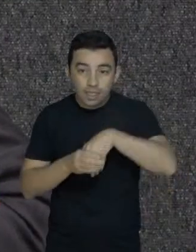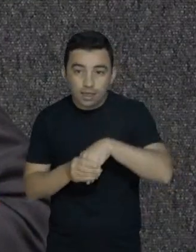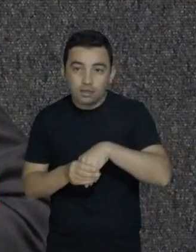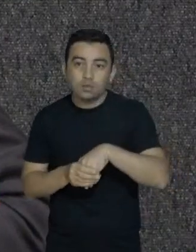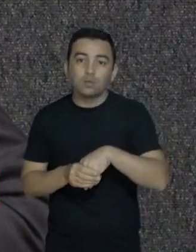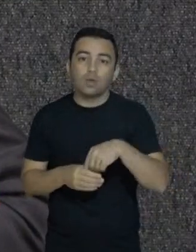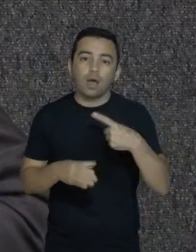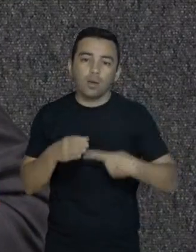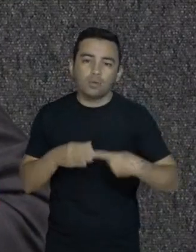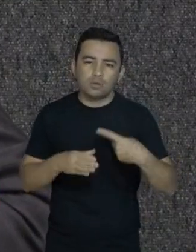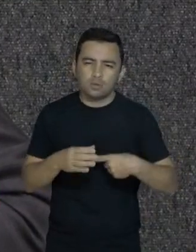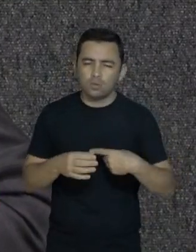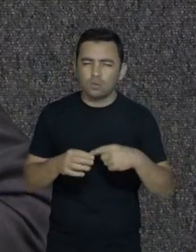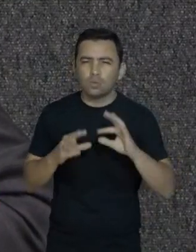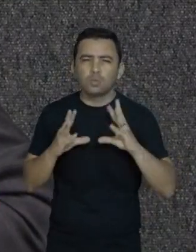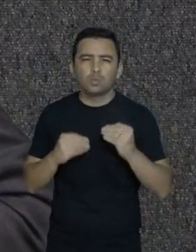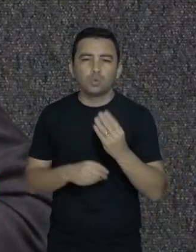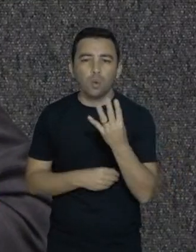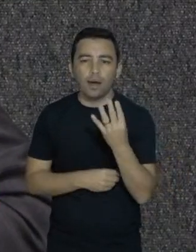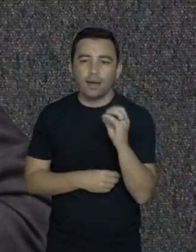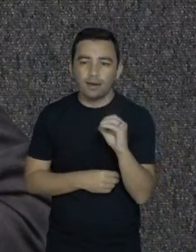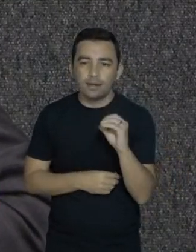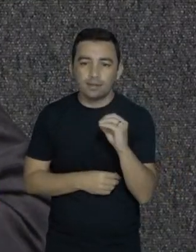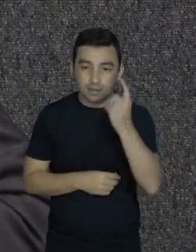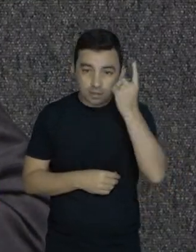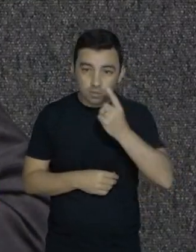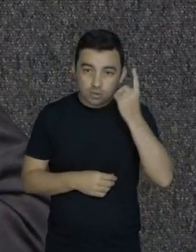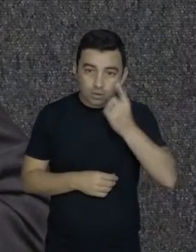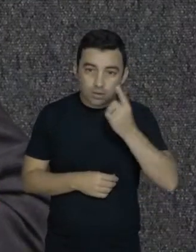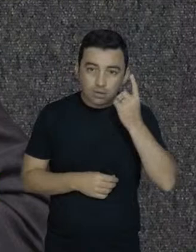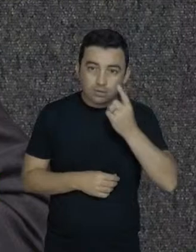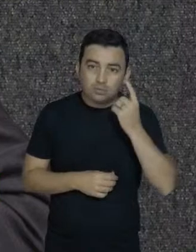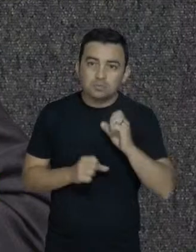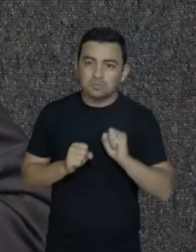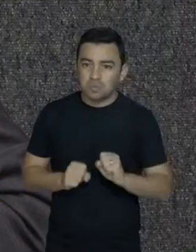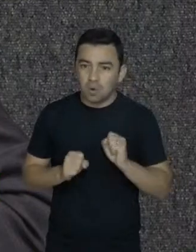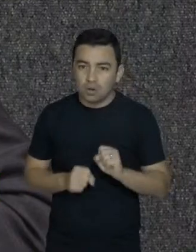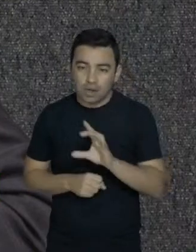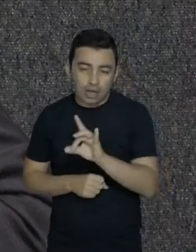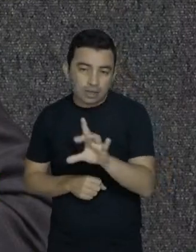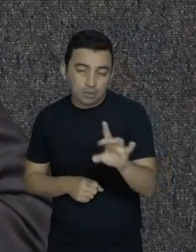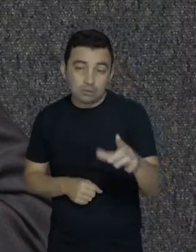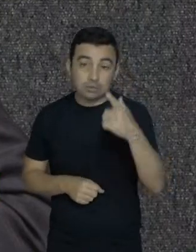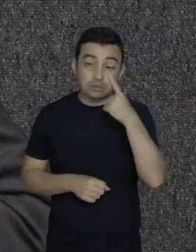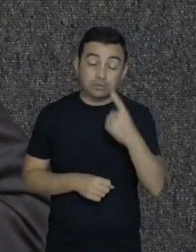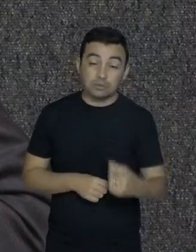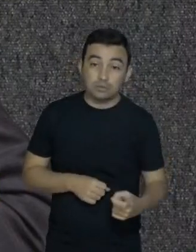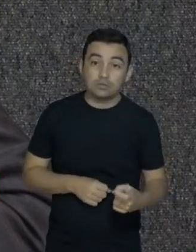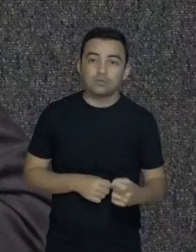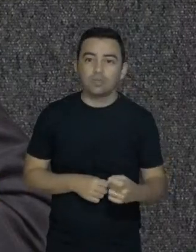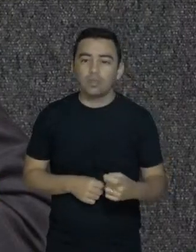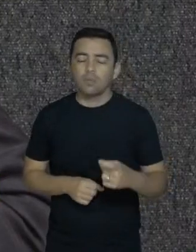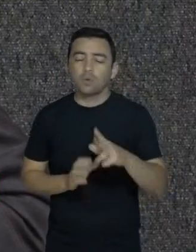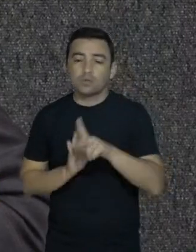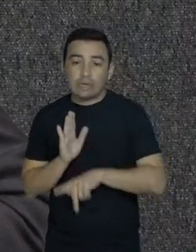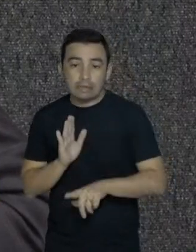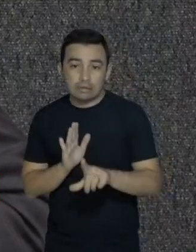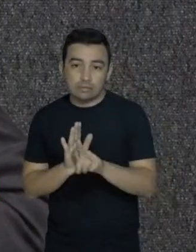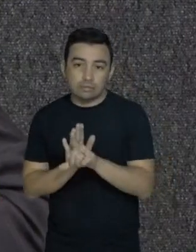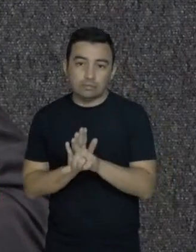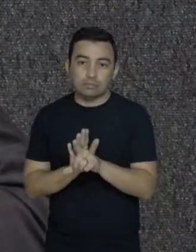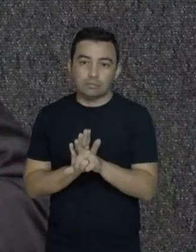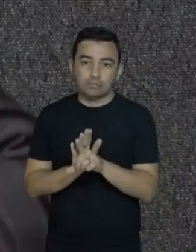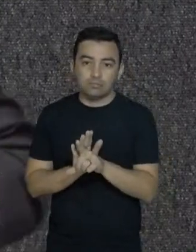deputados podem tramitar aqui assuntos de seus interesses né apresentar requerimentos pedidos de reuniões projetos de leis e